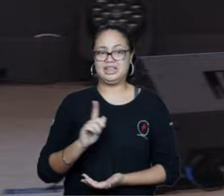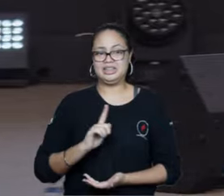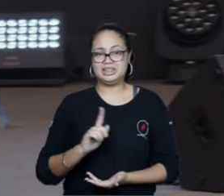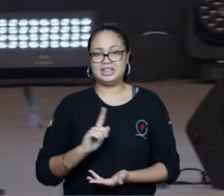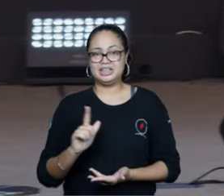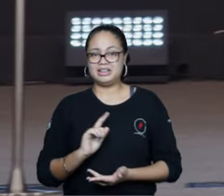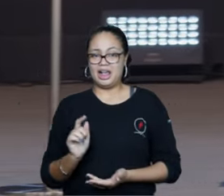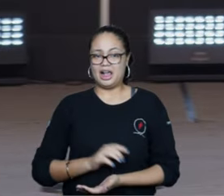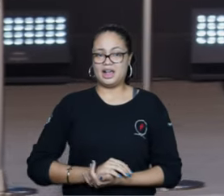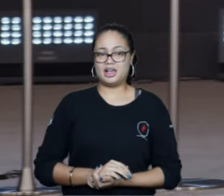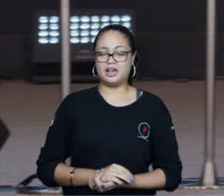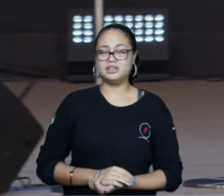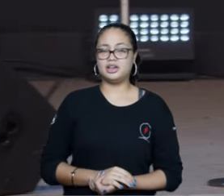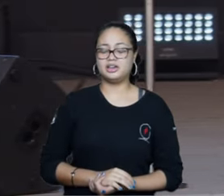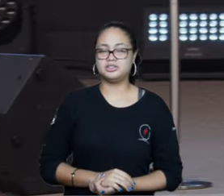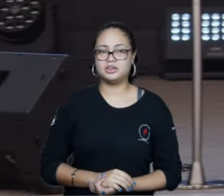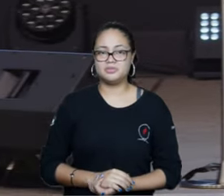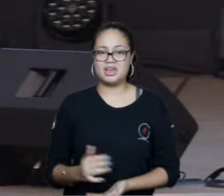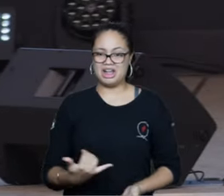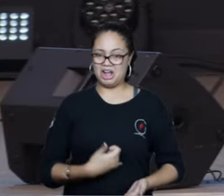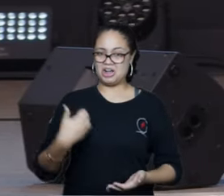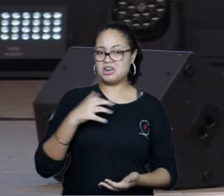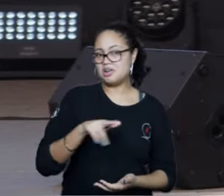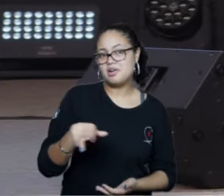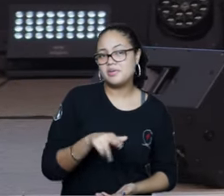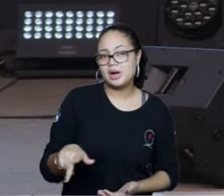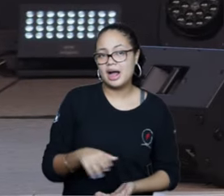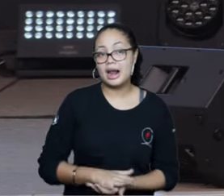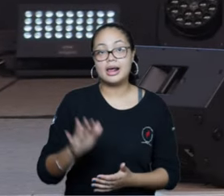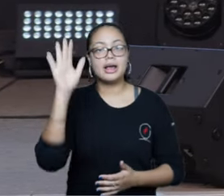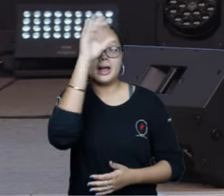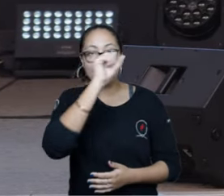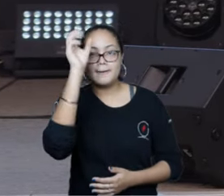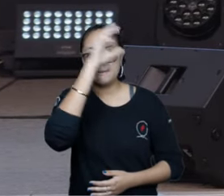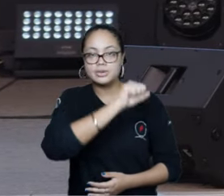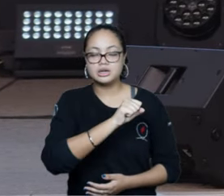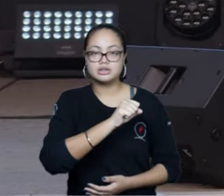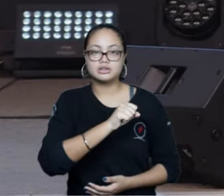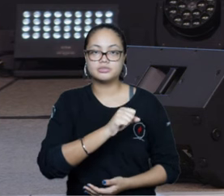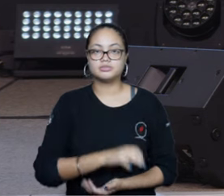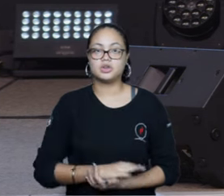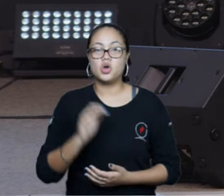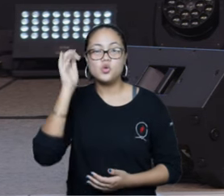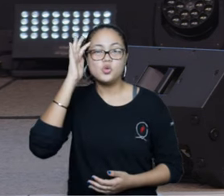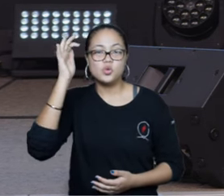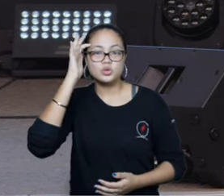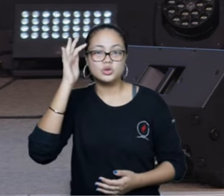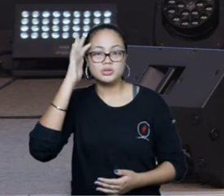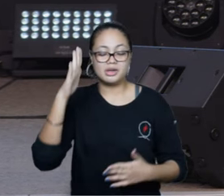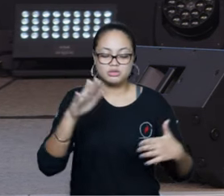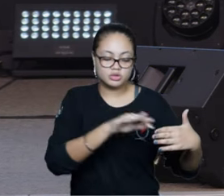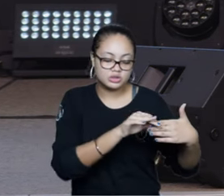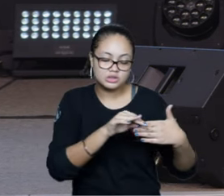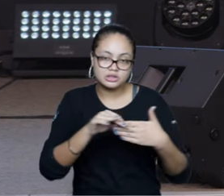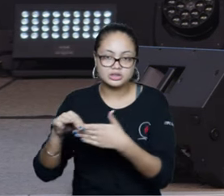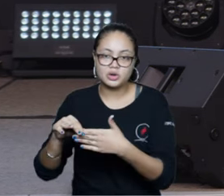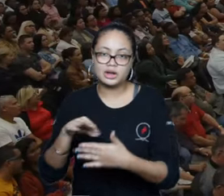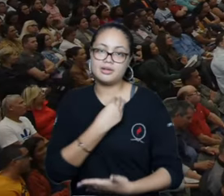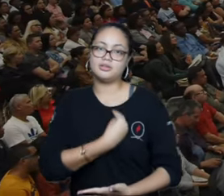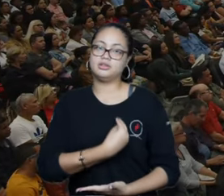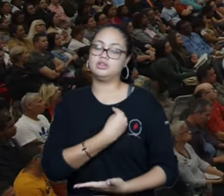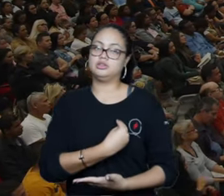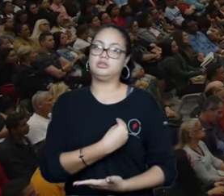mas por quê sonho Aprenda uma coisa meu amigo o sonho da direcionamento a